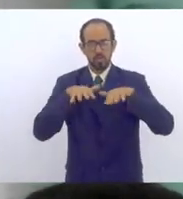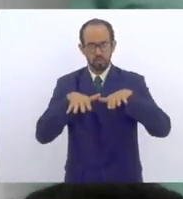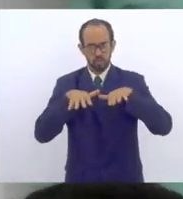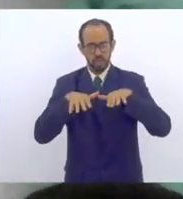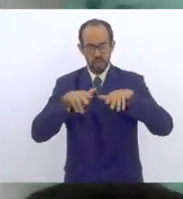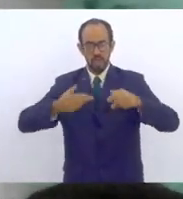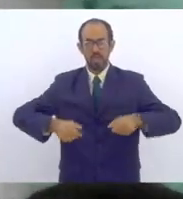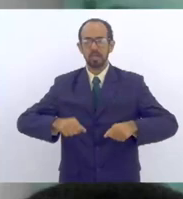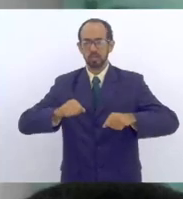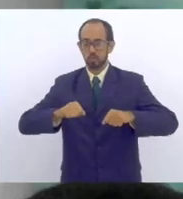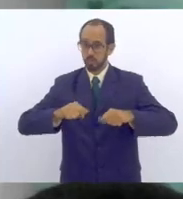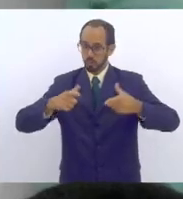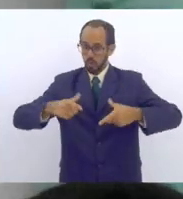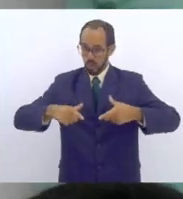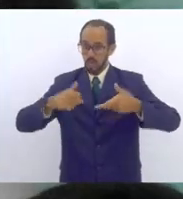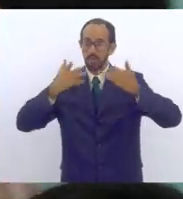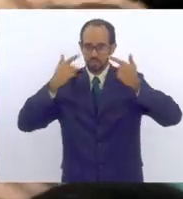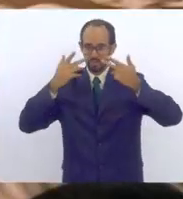um teatro